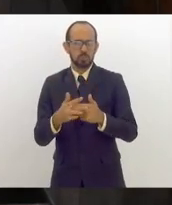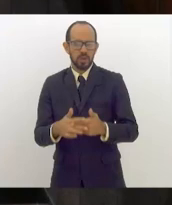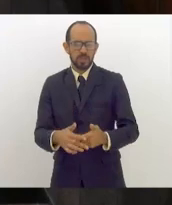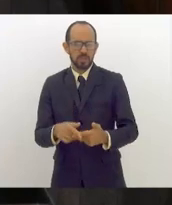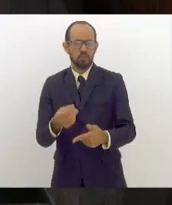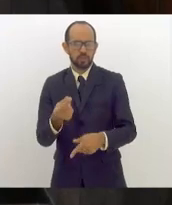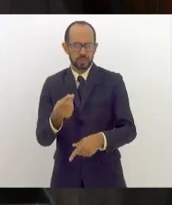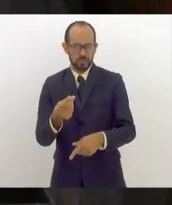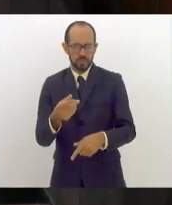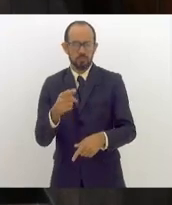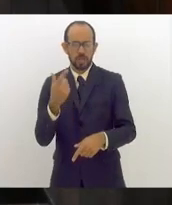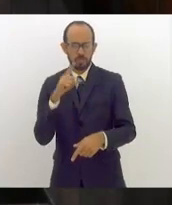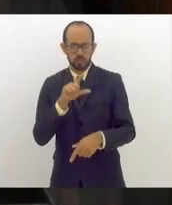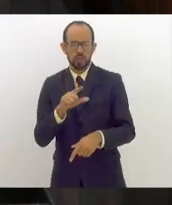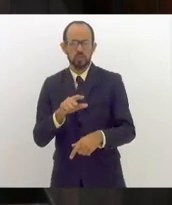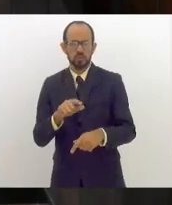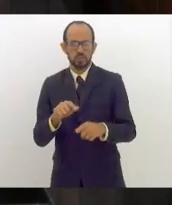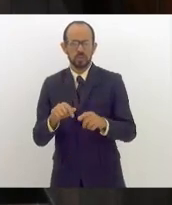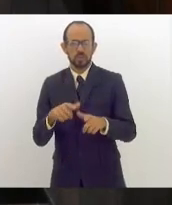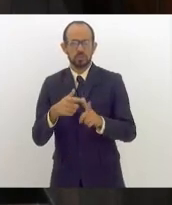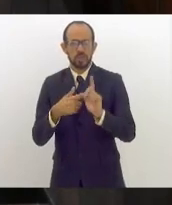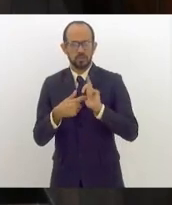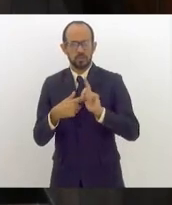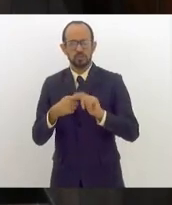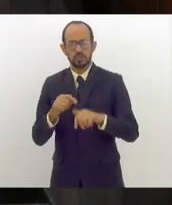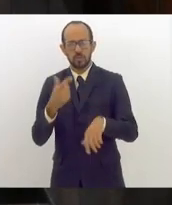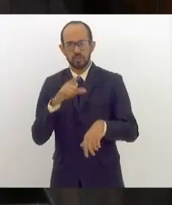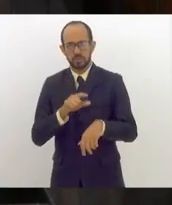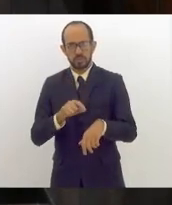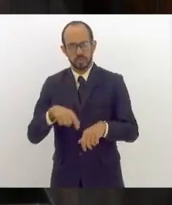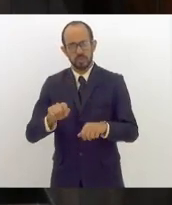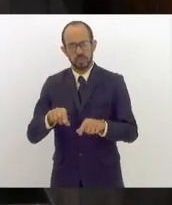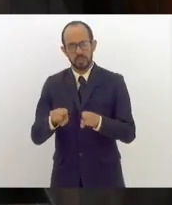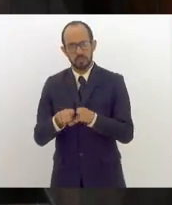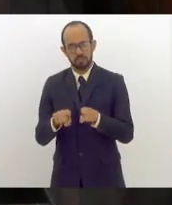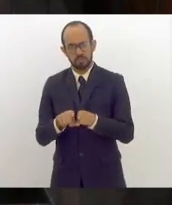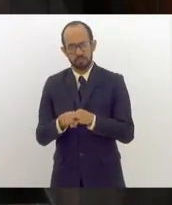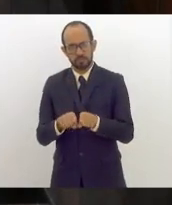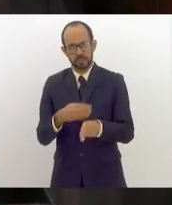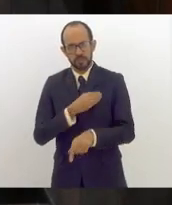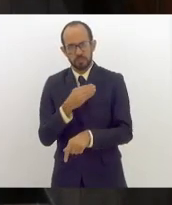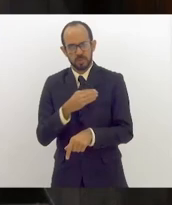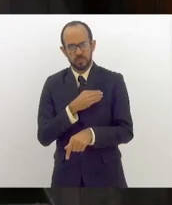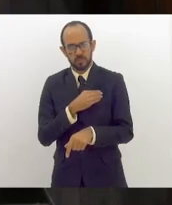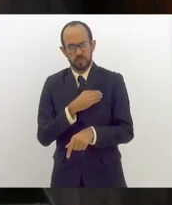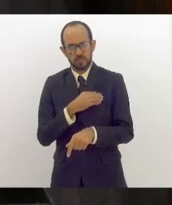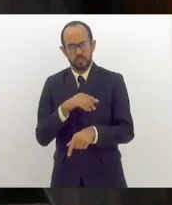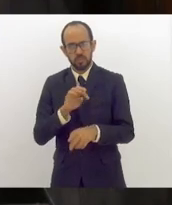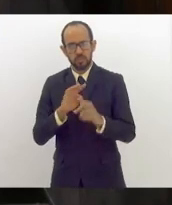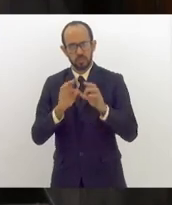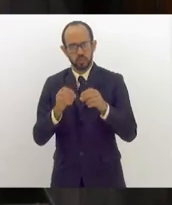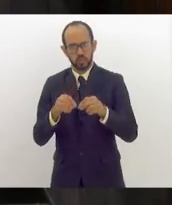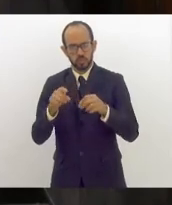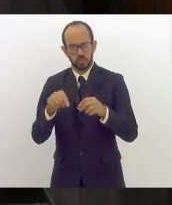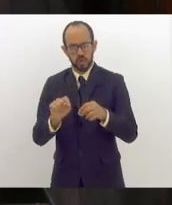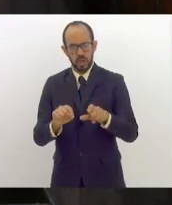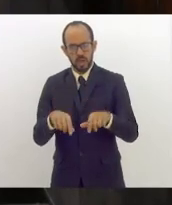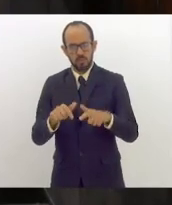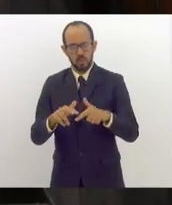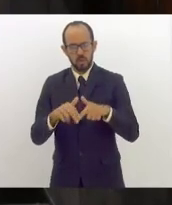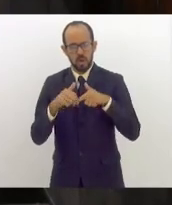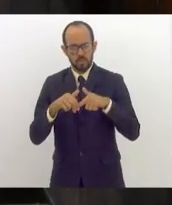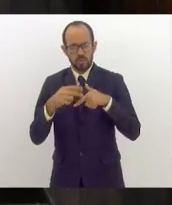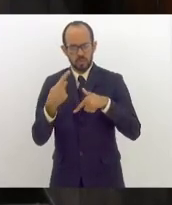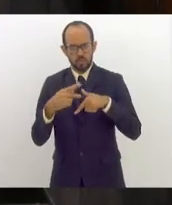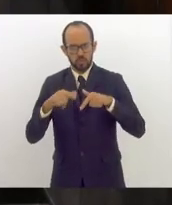pudessem retornar a ordem e Usufruir de todos os benefícios que é que a nossa casa dispõe então isso tudo se traduz por suas atitudes não